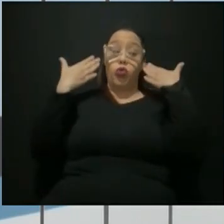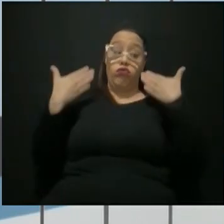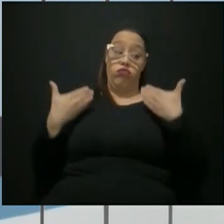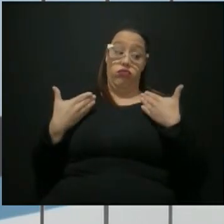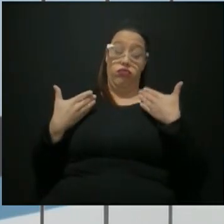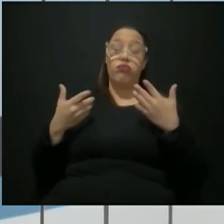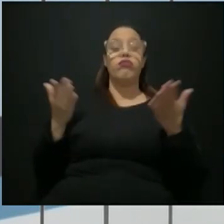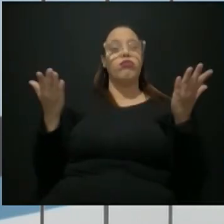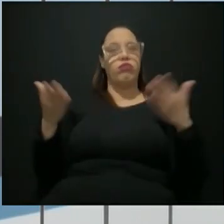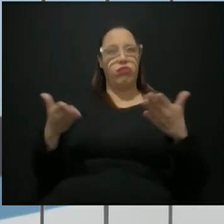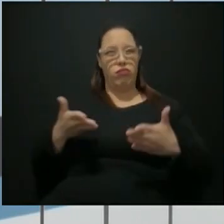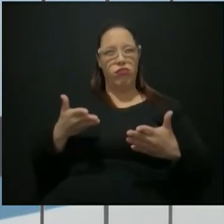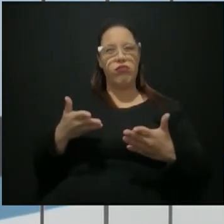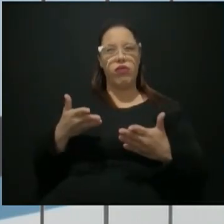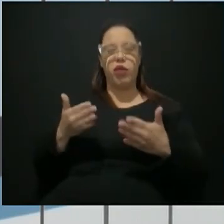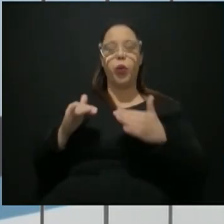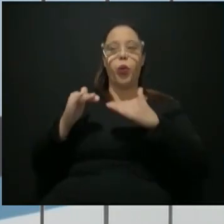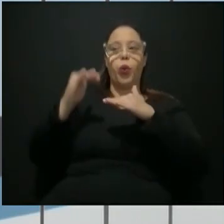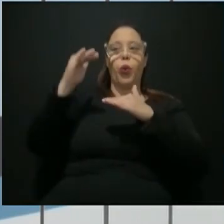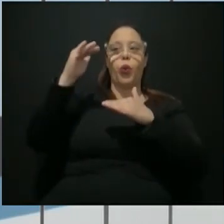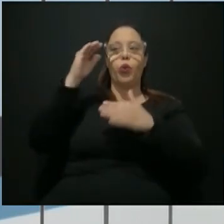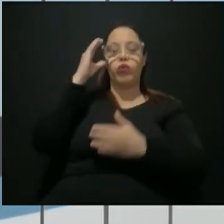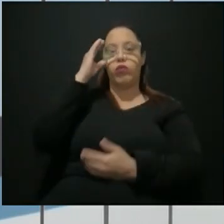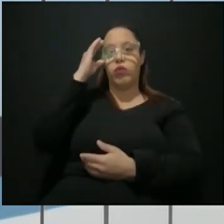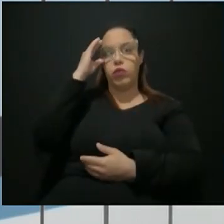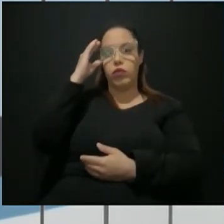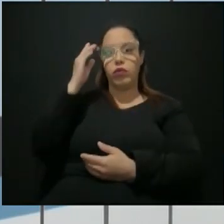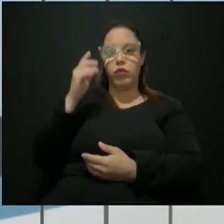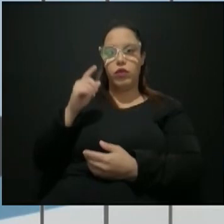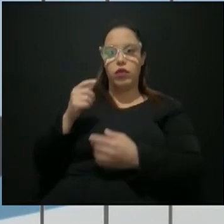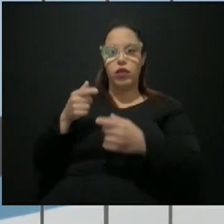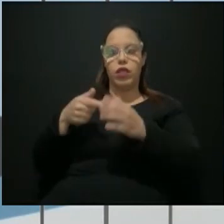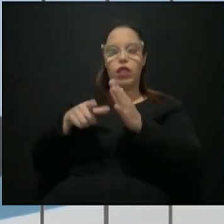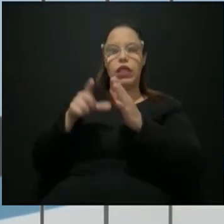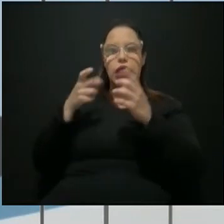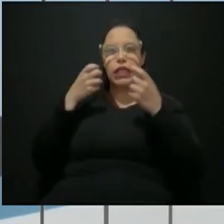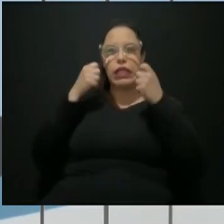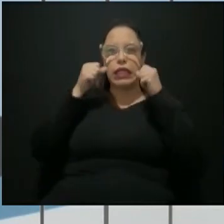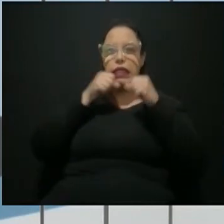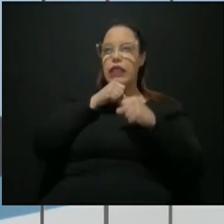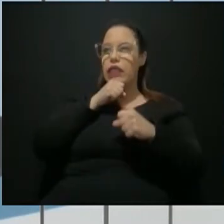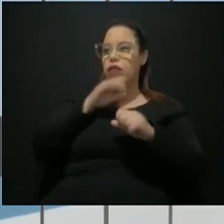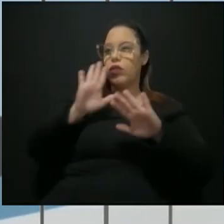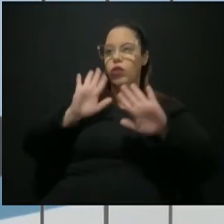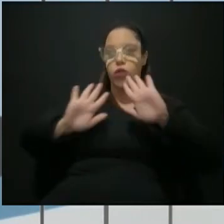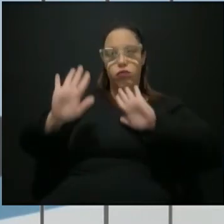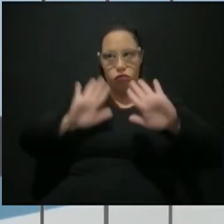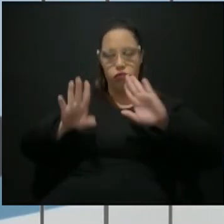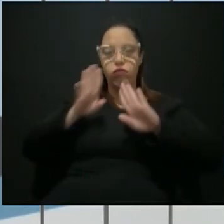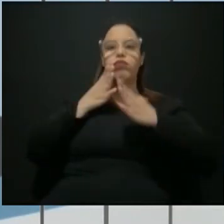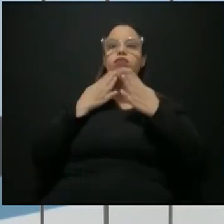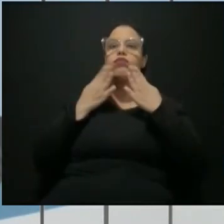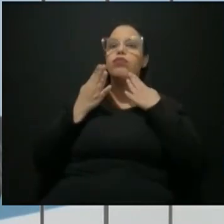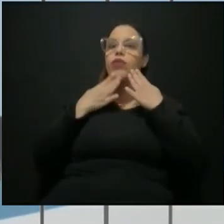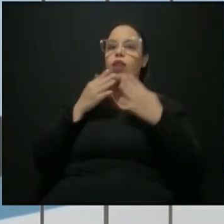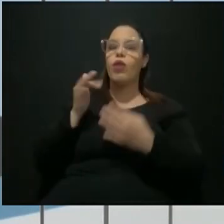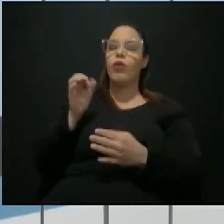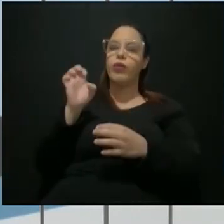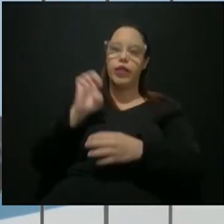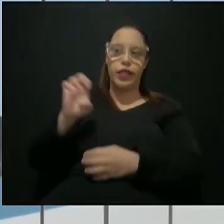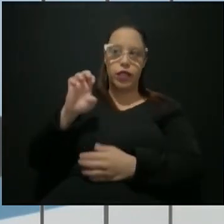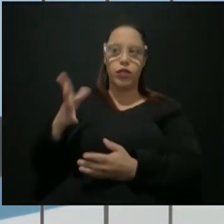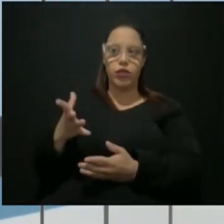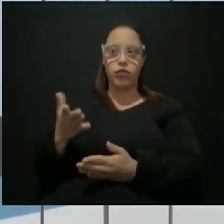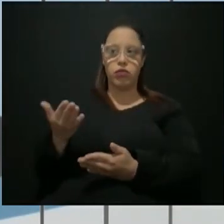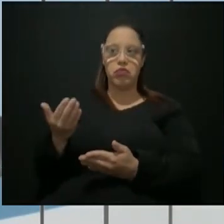grande crescimento também de medidas anti-envelhecimento, e aí tem todo um debate filosófico, ético também, até